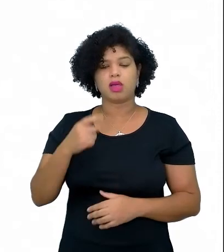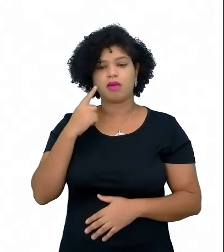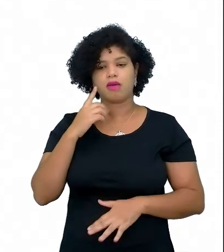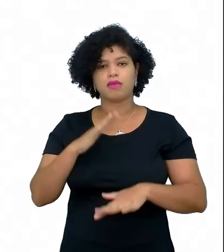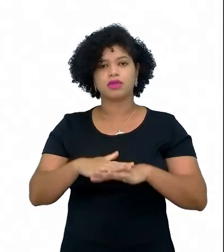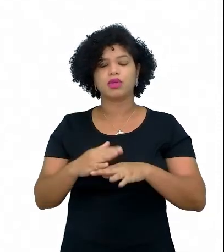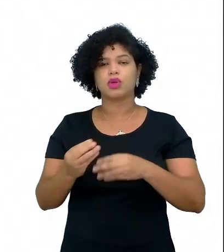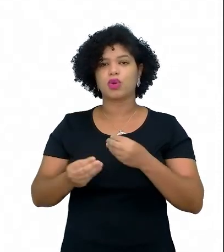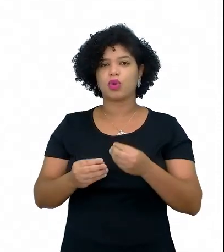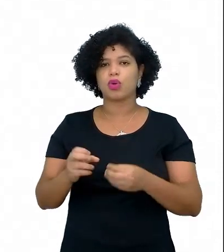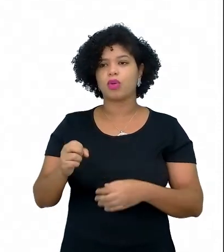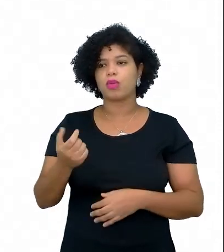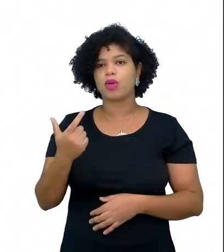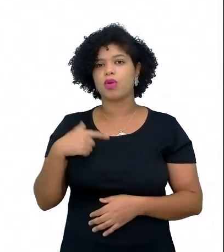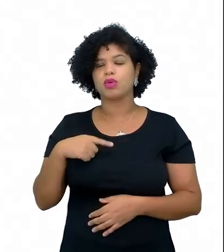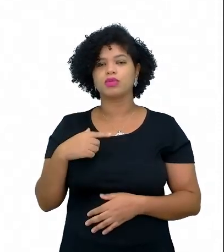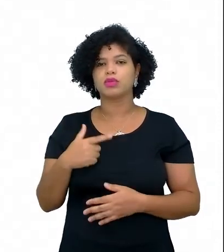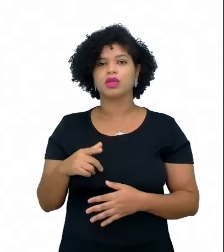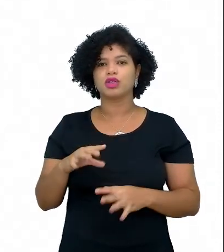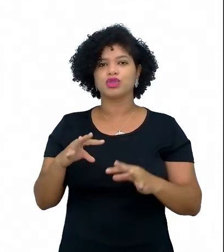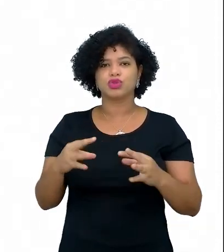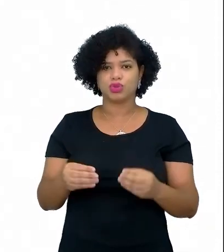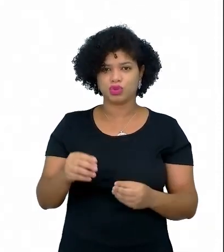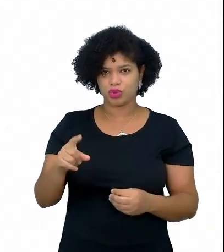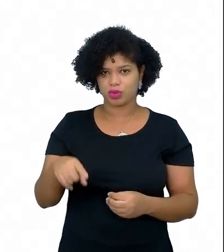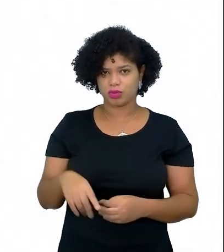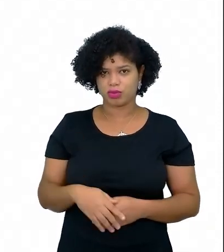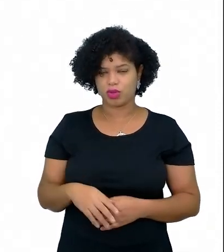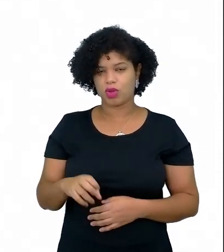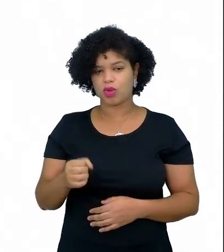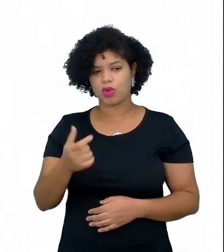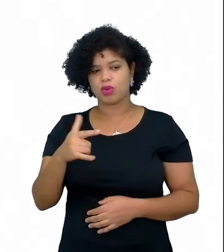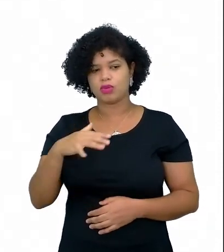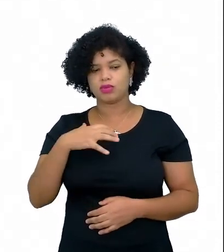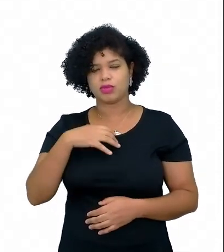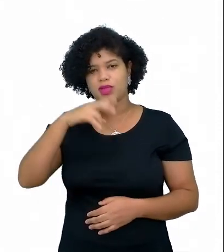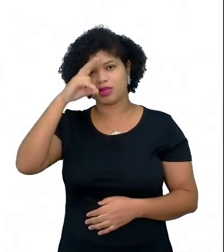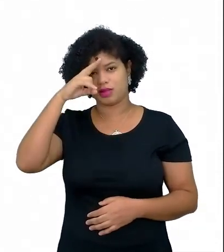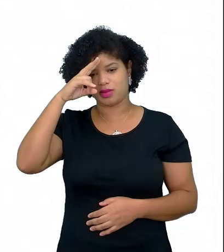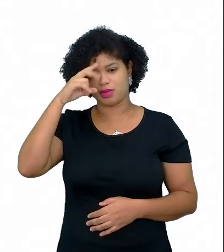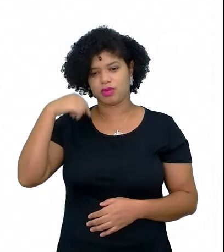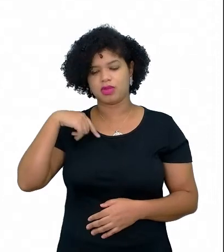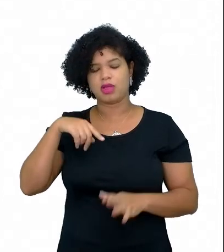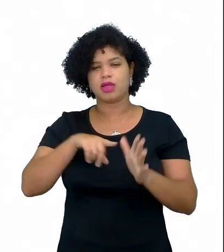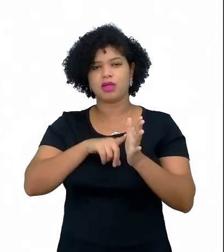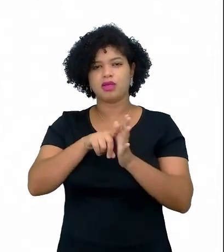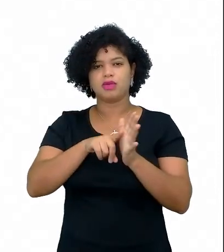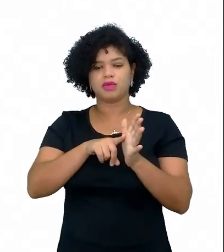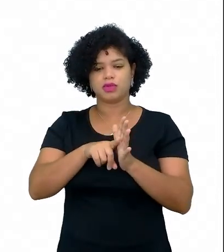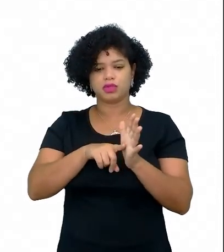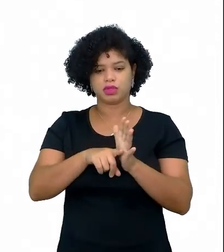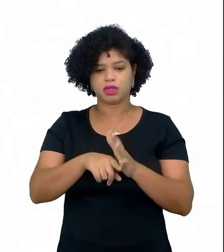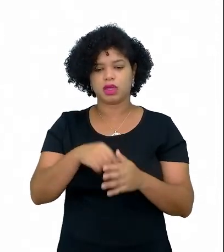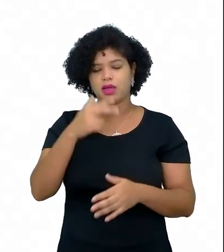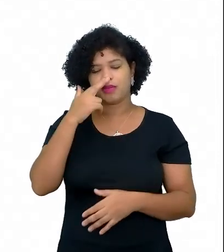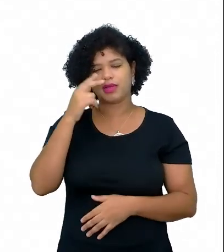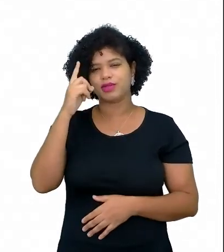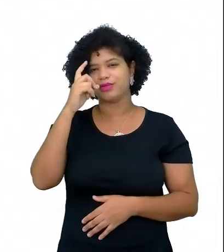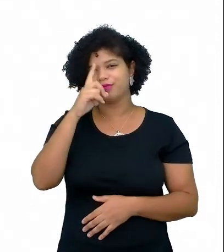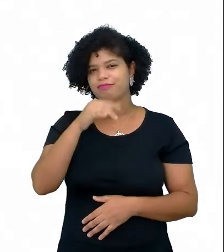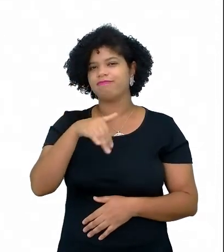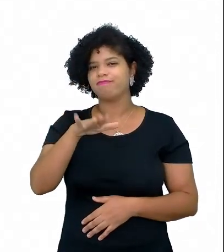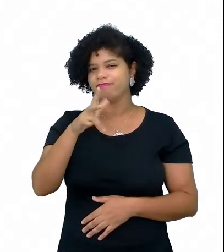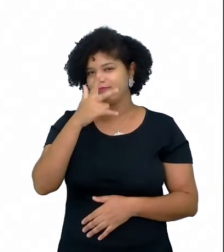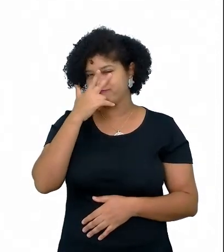ou que eu vou ter que trabalhar com ela inteira, ou que ele vai simplesmente trabalhar da forma. E lembra que a gente tem que sempre investigar, uma das que é a parte mais difícil, eu acho,